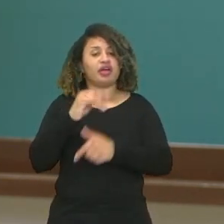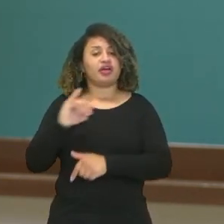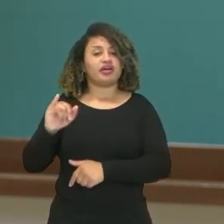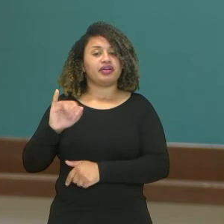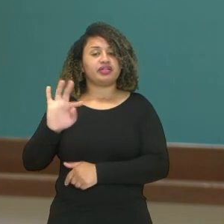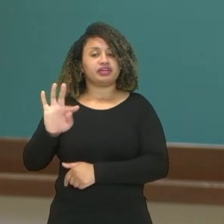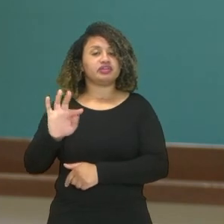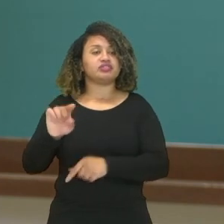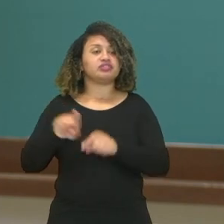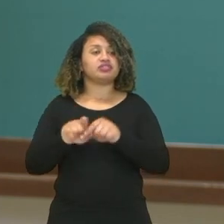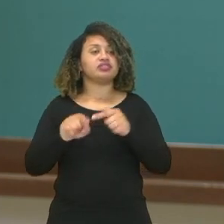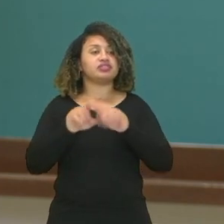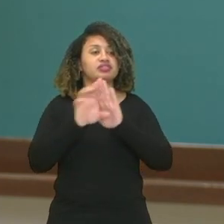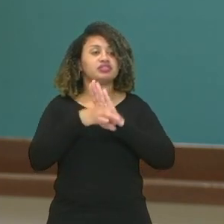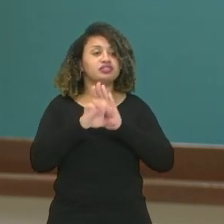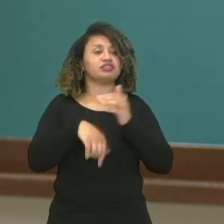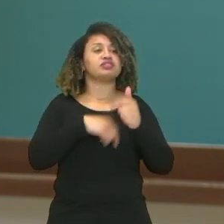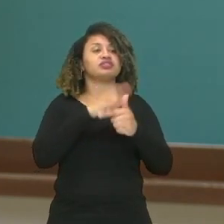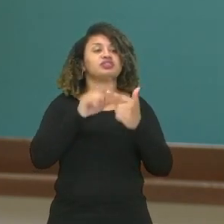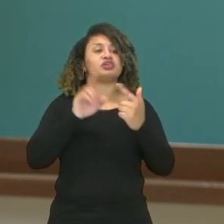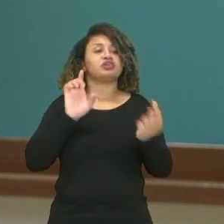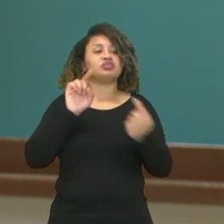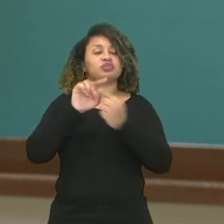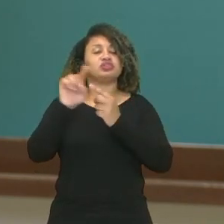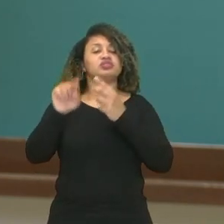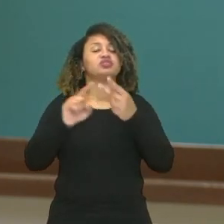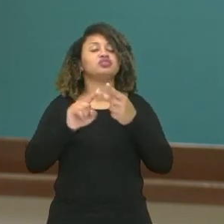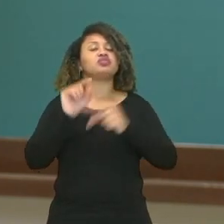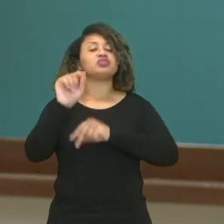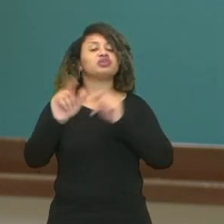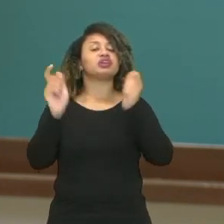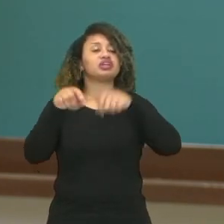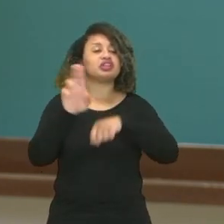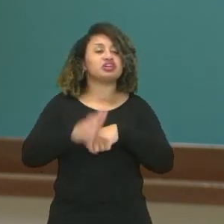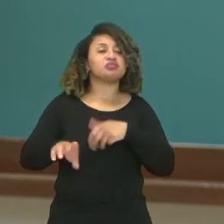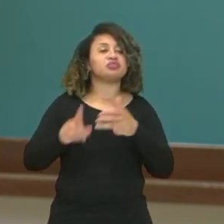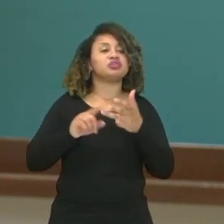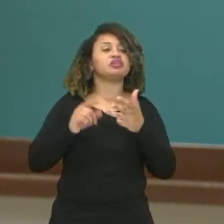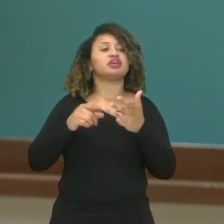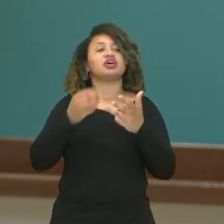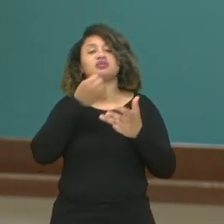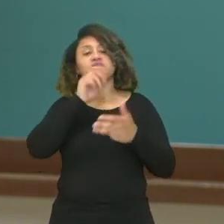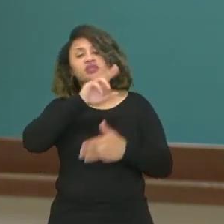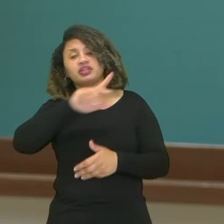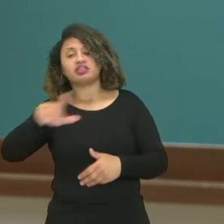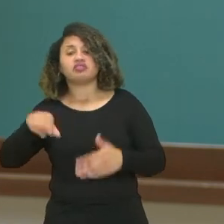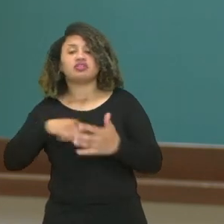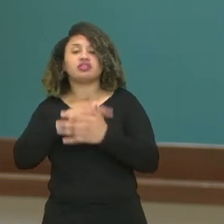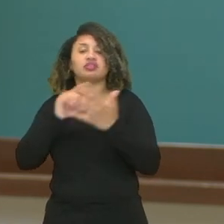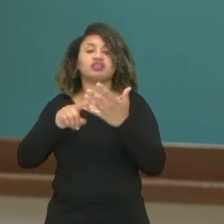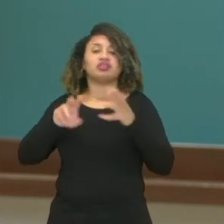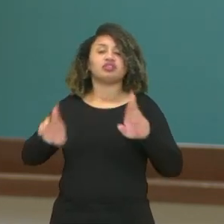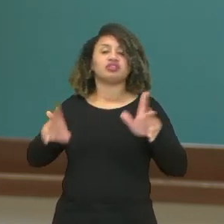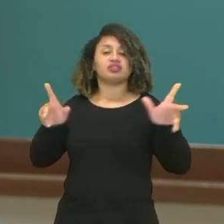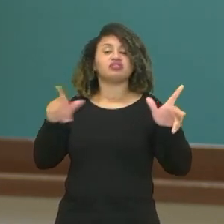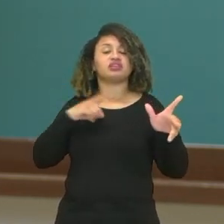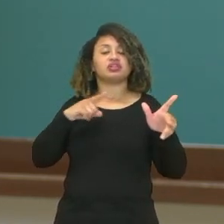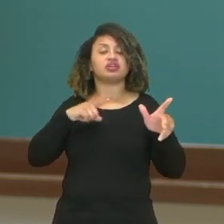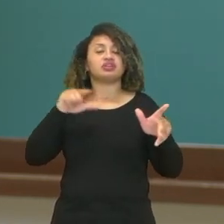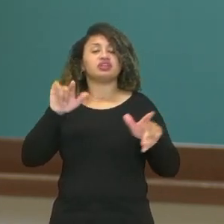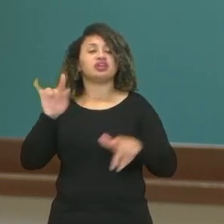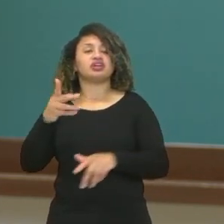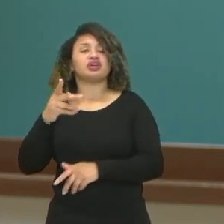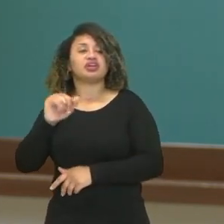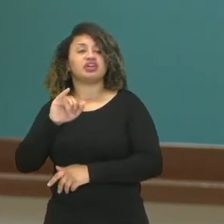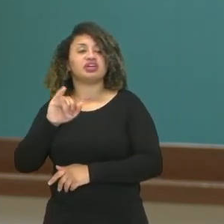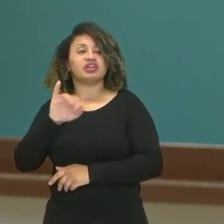a sua definição, os objetivos, o que a gente pode utilizar, seus benefícios, as diferenças entre o HIIT e alguns protocolos